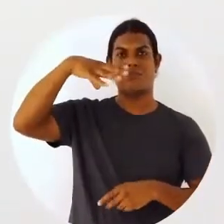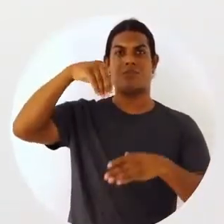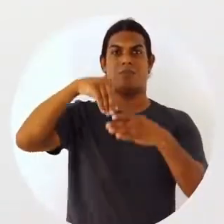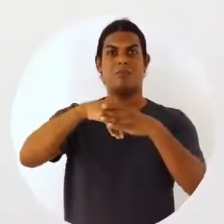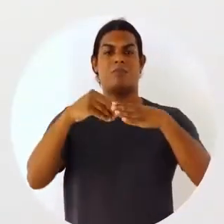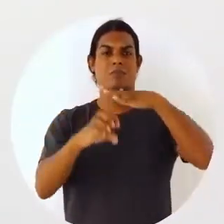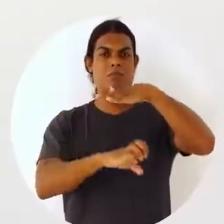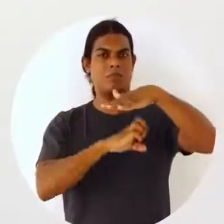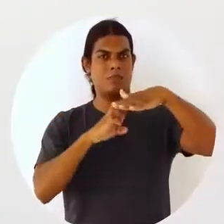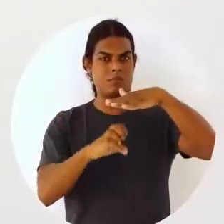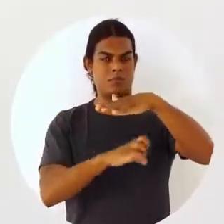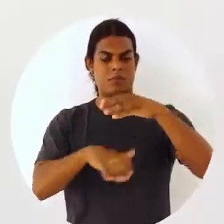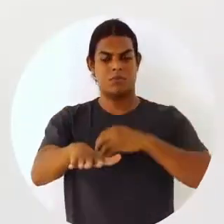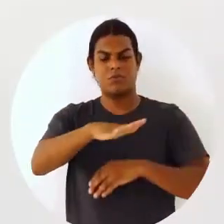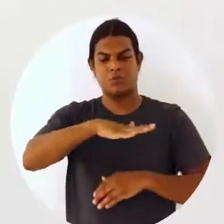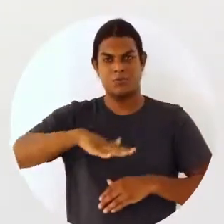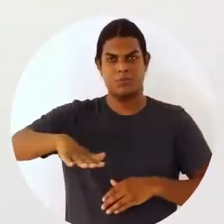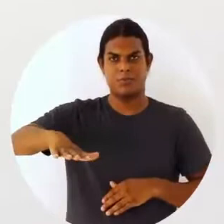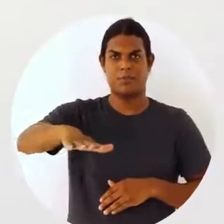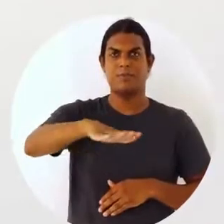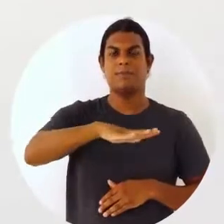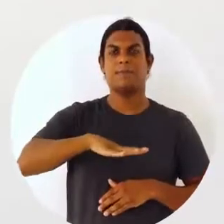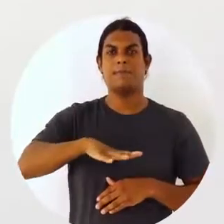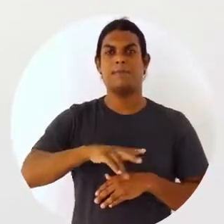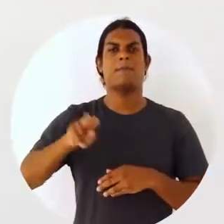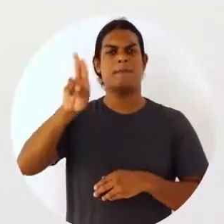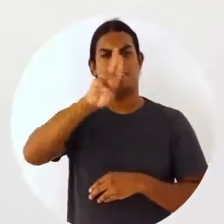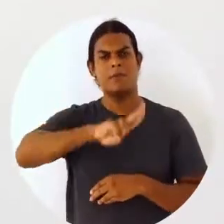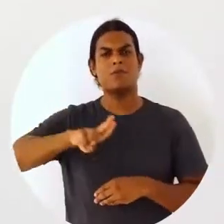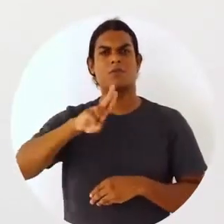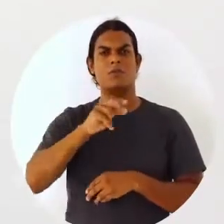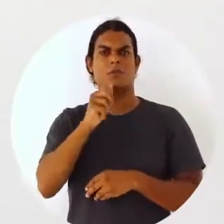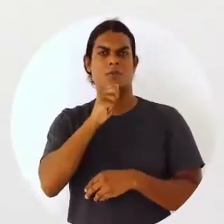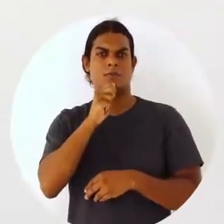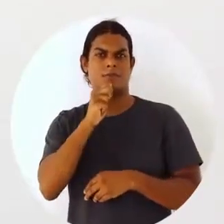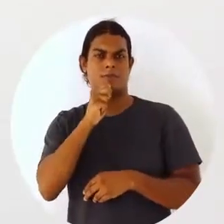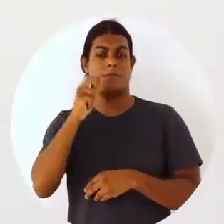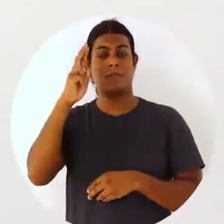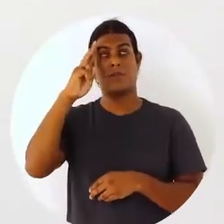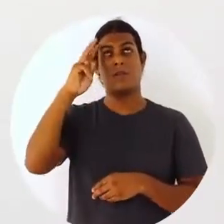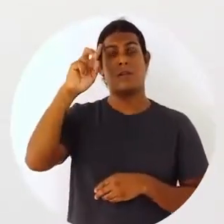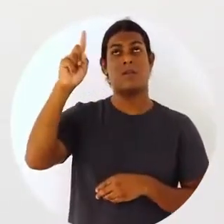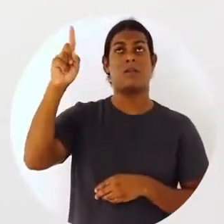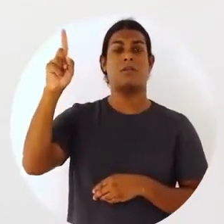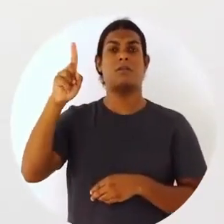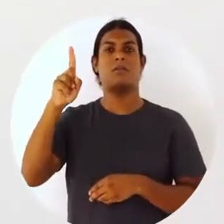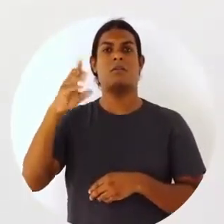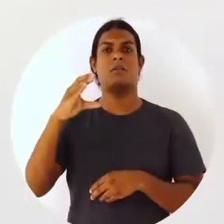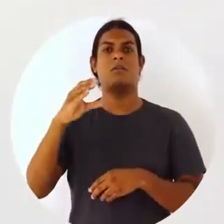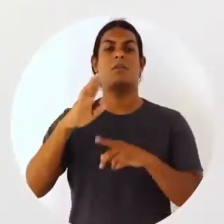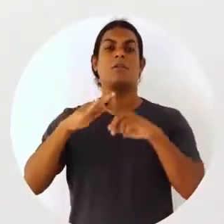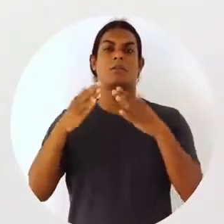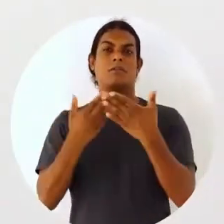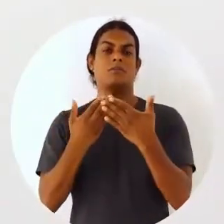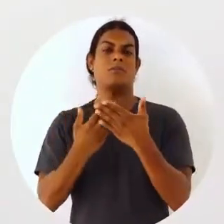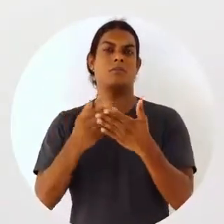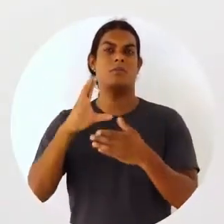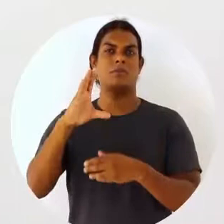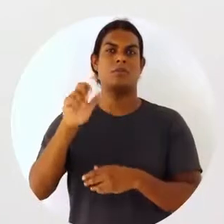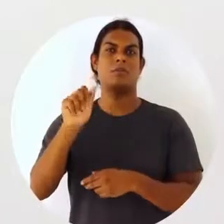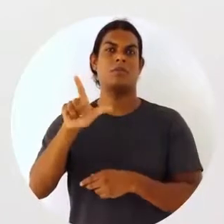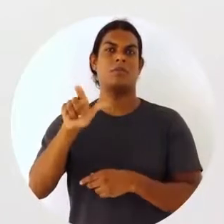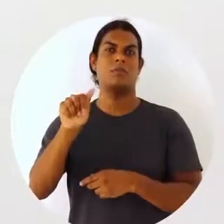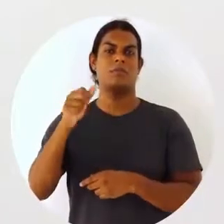produtividade do funcionário, usando aquela ideia ainda da escola clássica de que existem preceitos objetivos